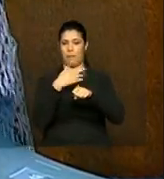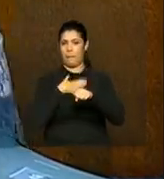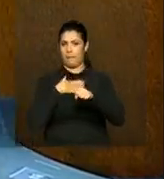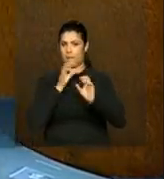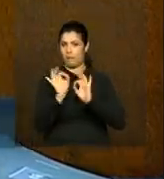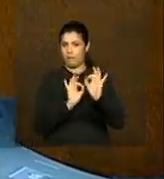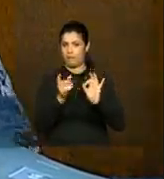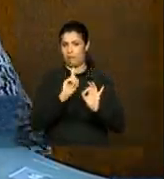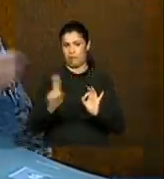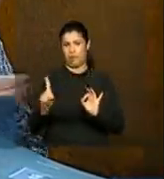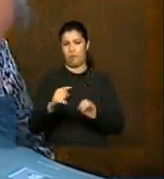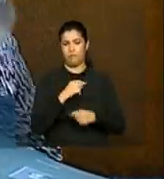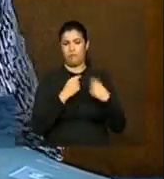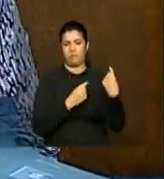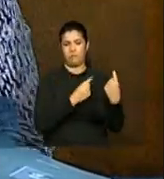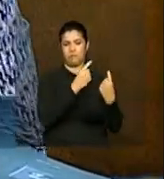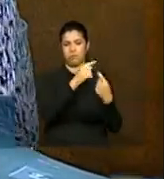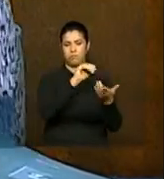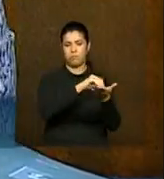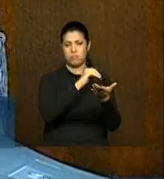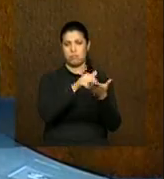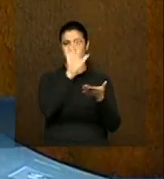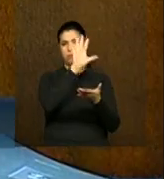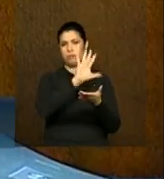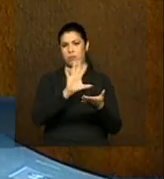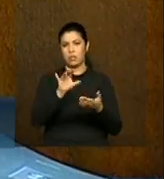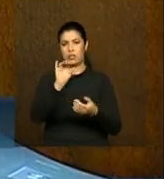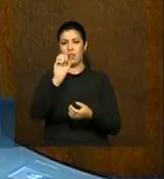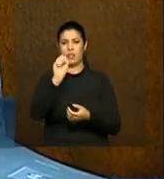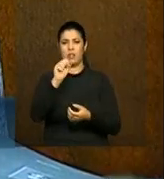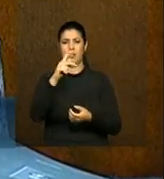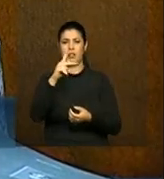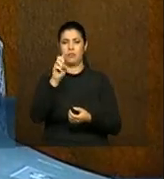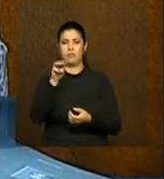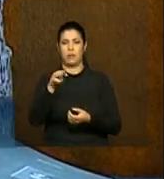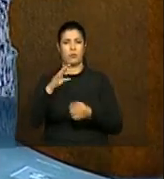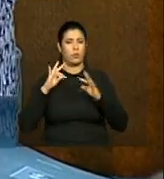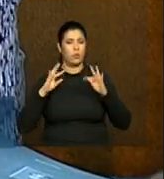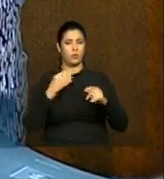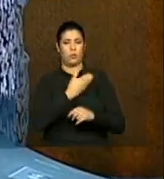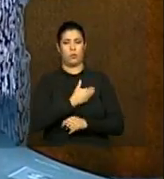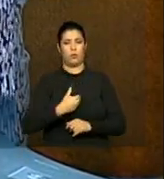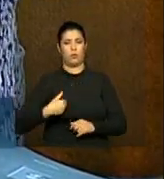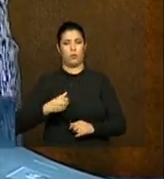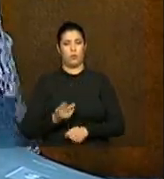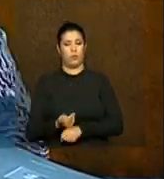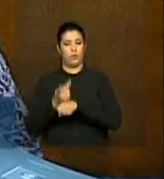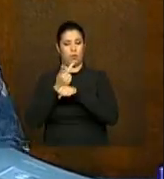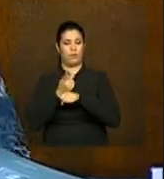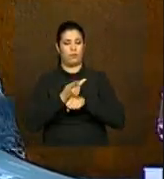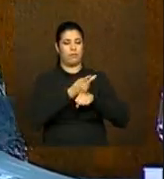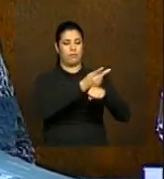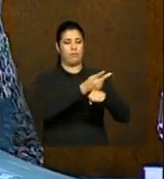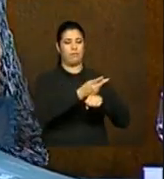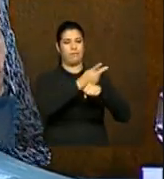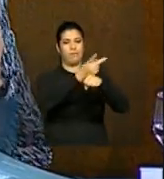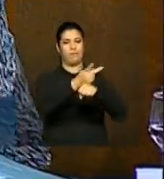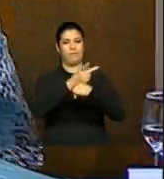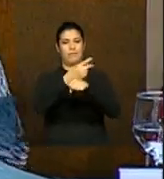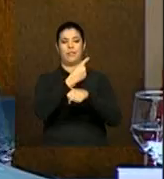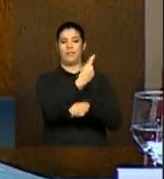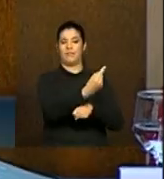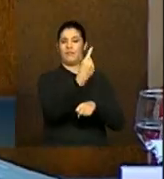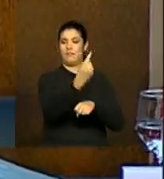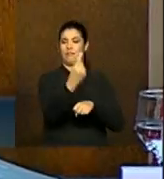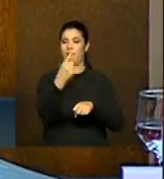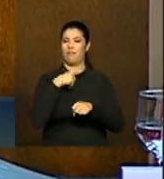da Secretaria Geral, não é da SPM, nem da Cepira, é de todo governo. Então nós vamos fazer revezamento de tempos em tempos. O troféu